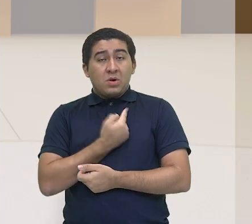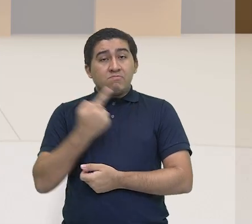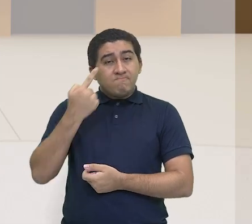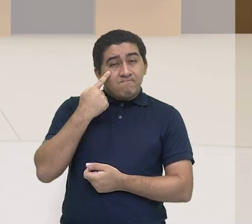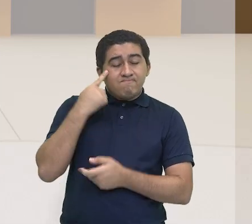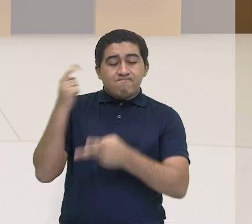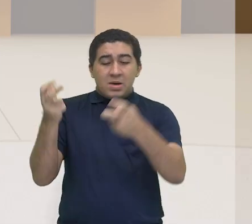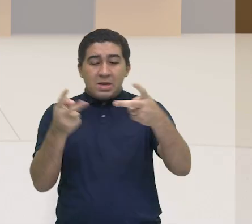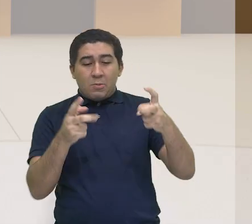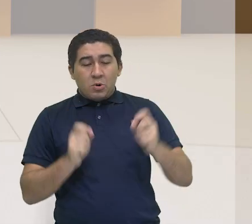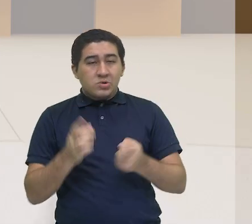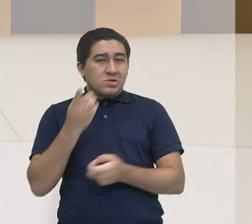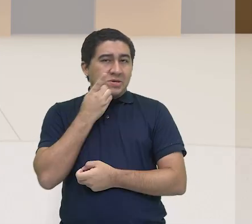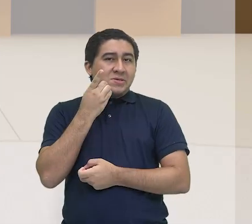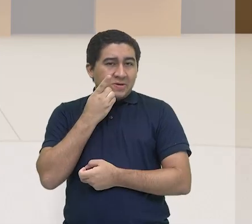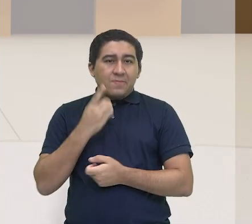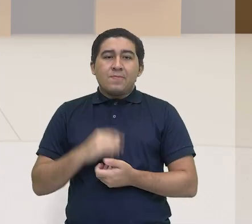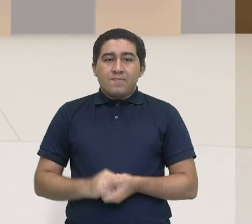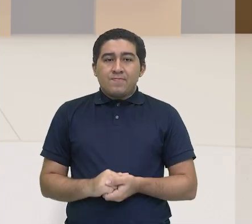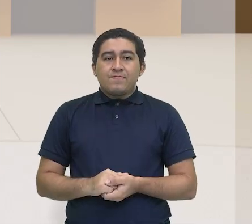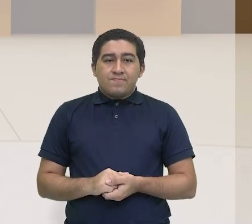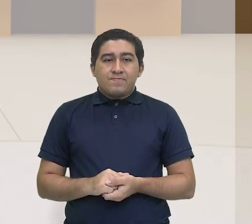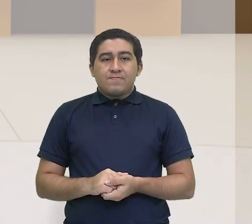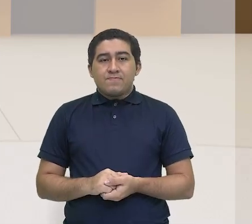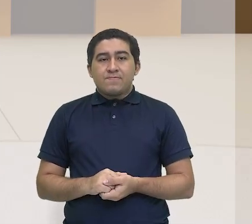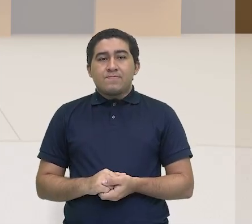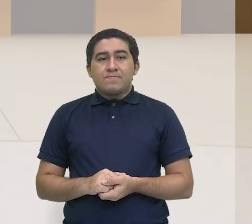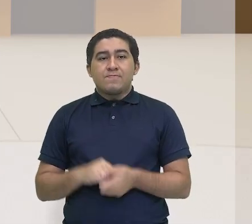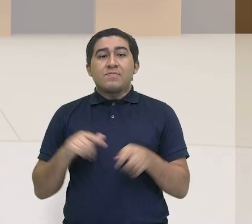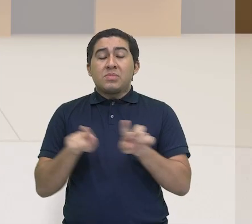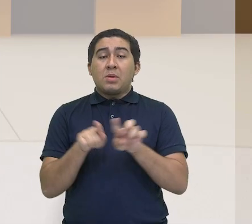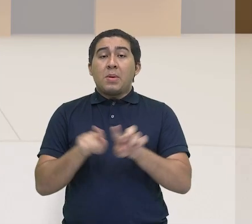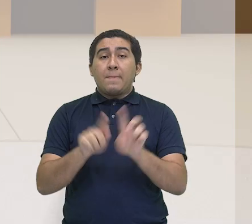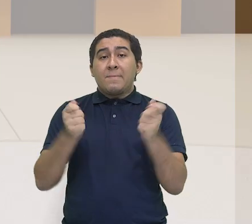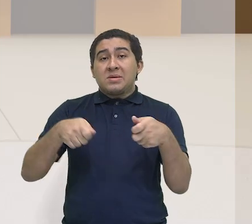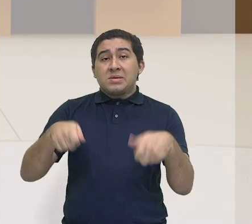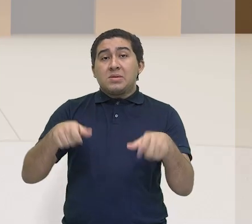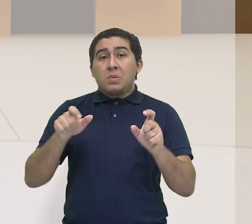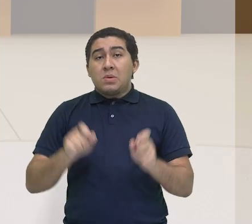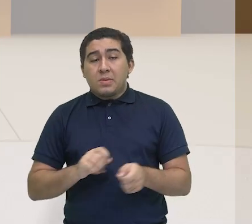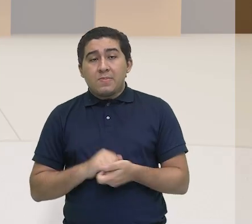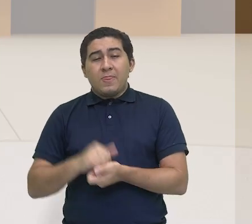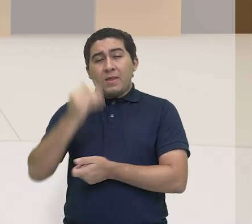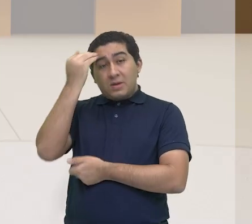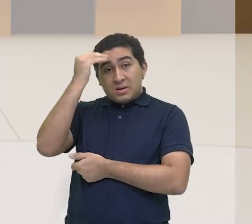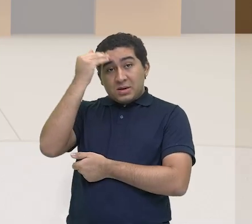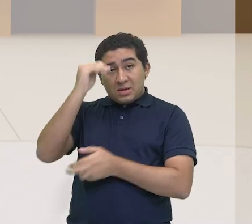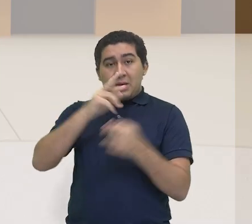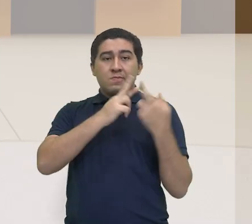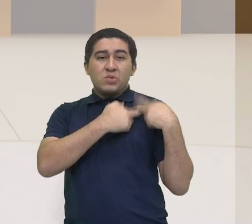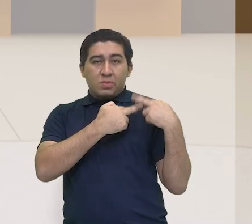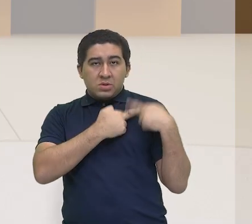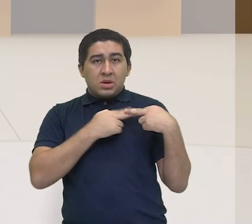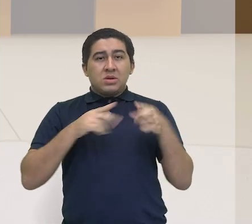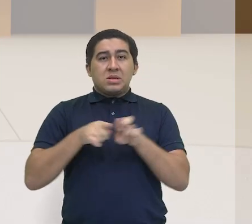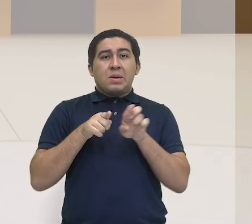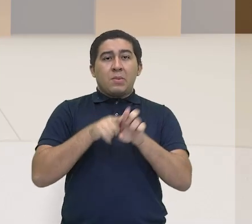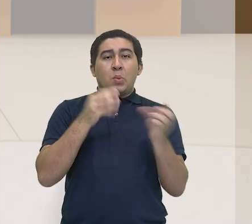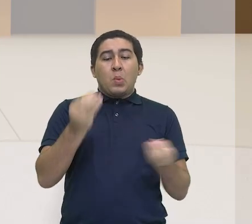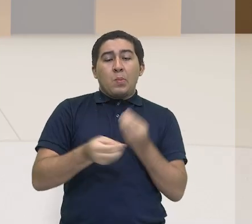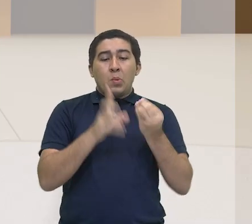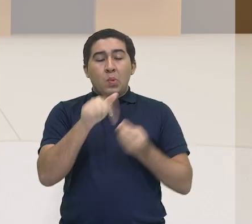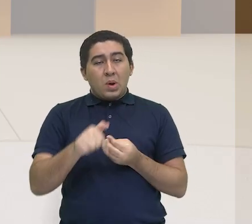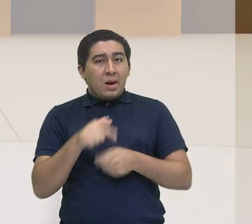de rotina. Sim. Então, é necessário a questão de entender as responsabilidades, o cumprimento